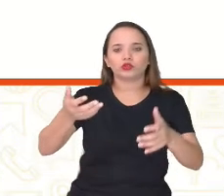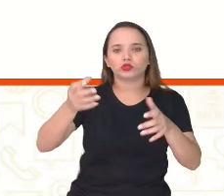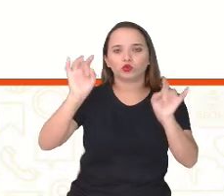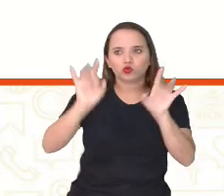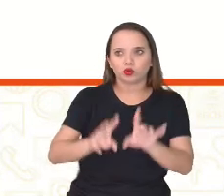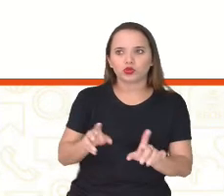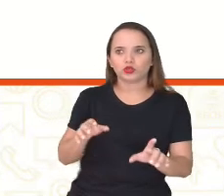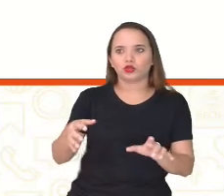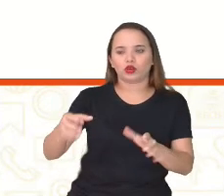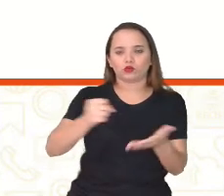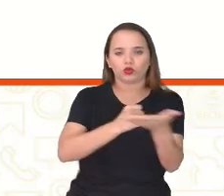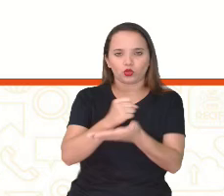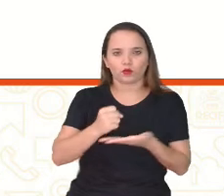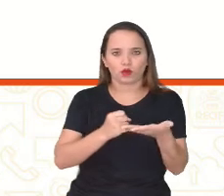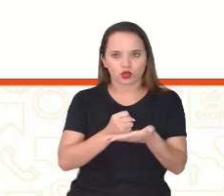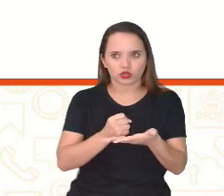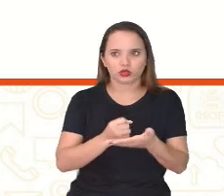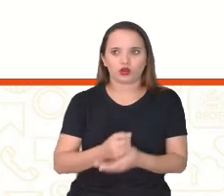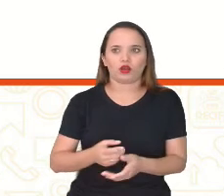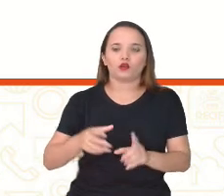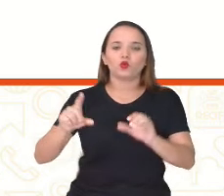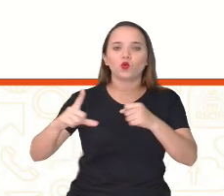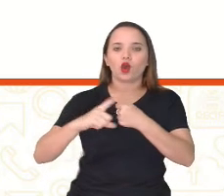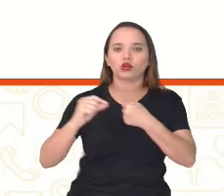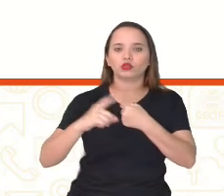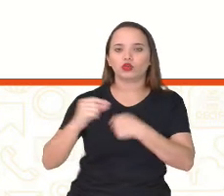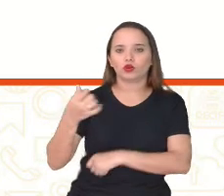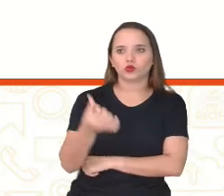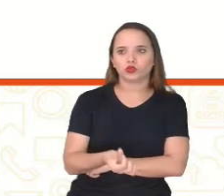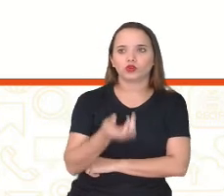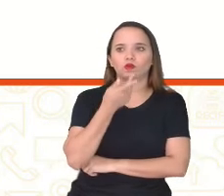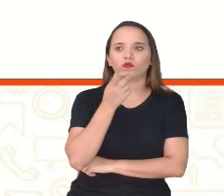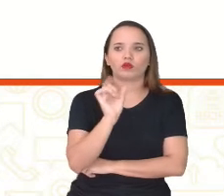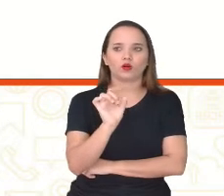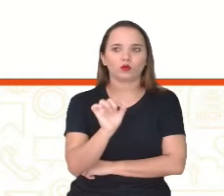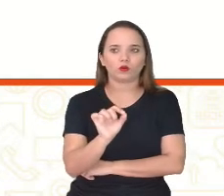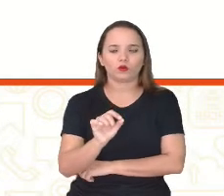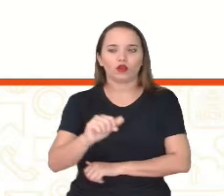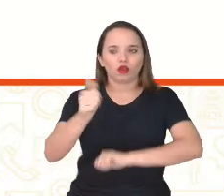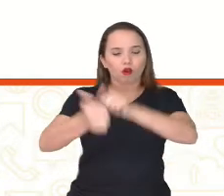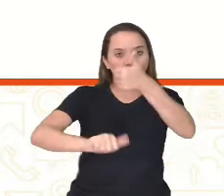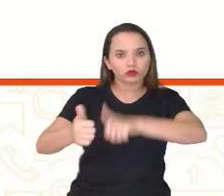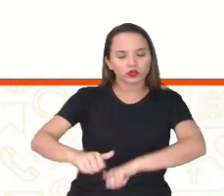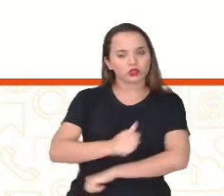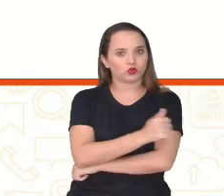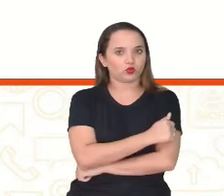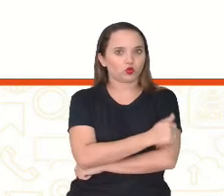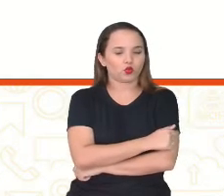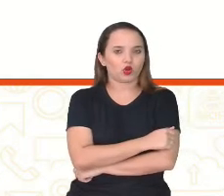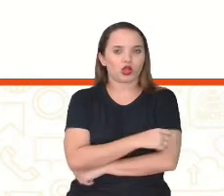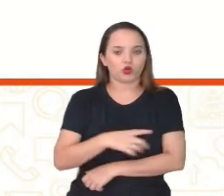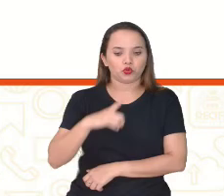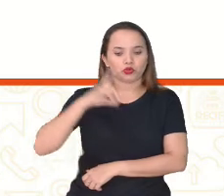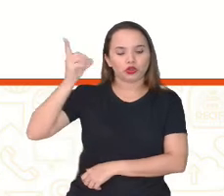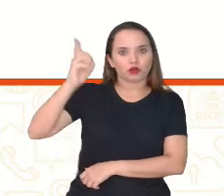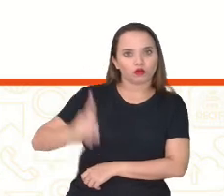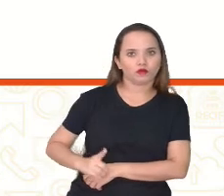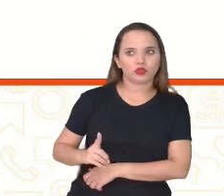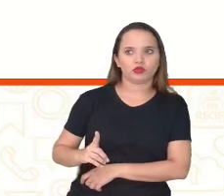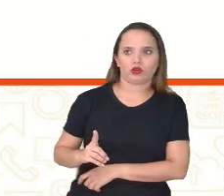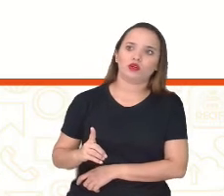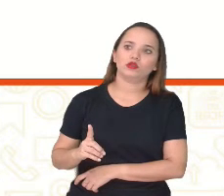artigo 6º, ele aponta que a avaliação dos alunos com deficiência deve